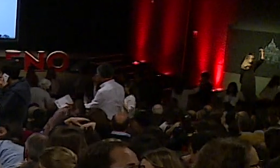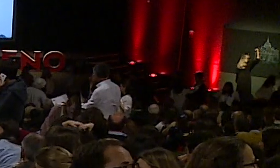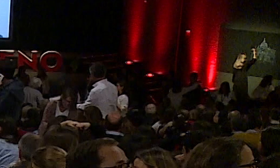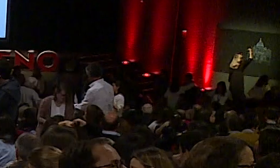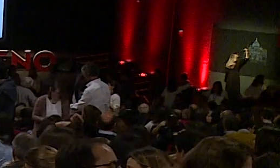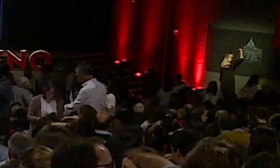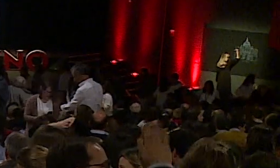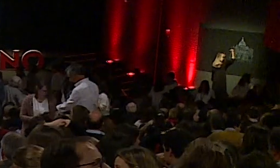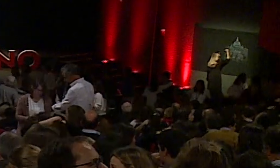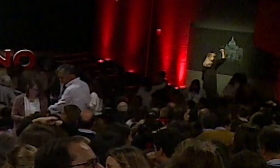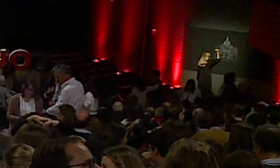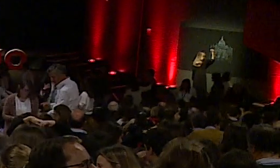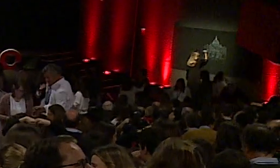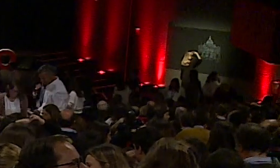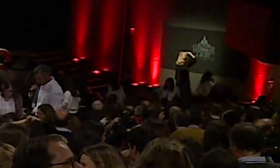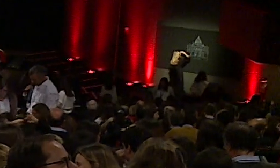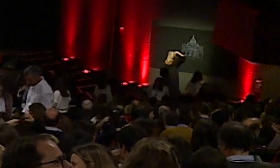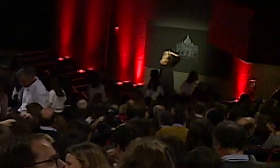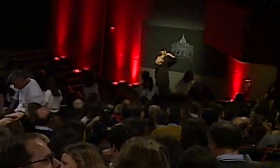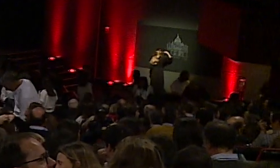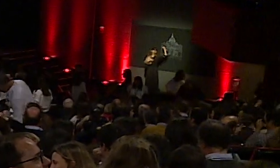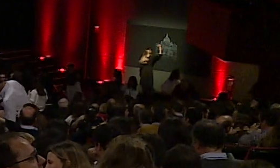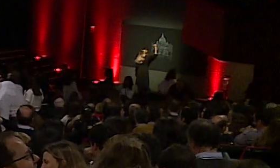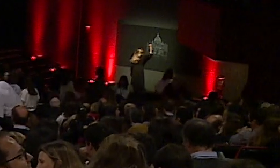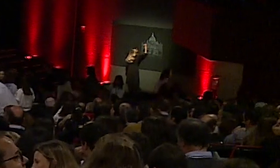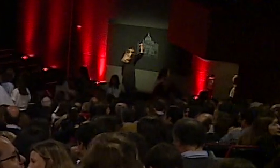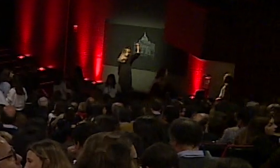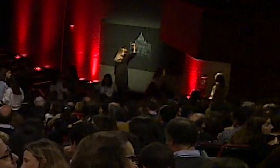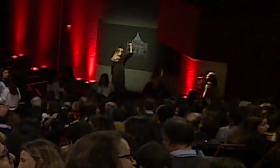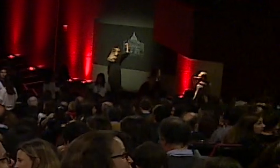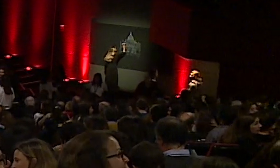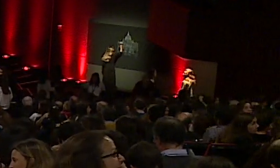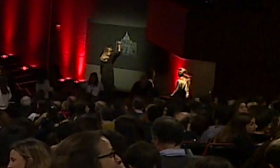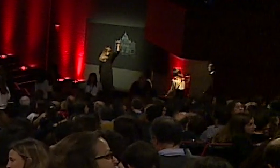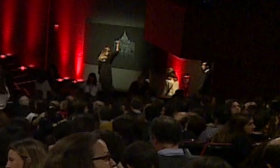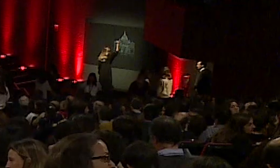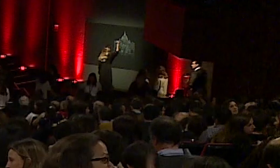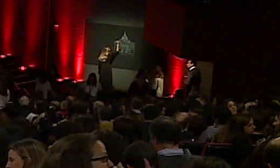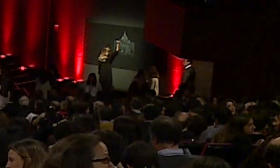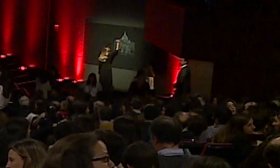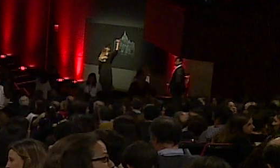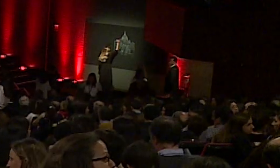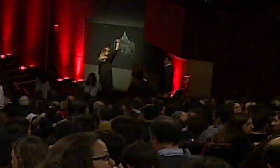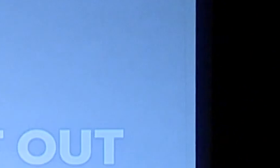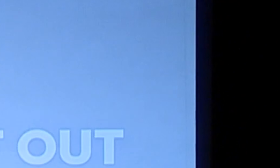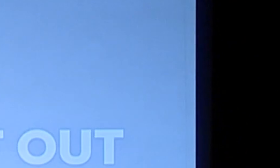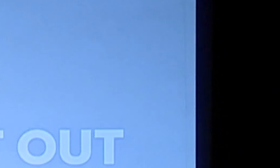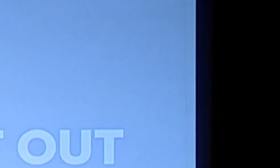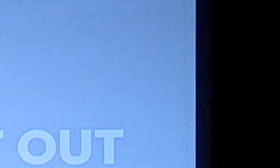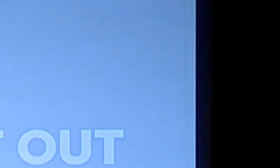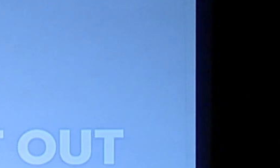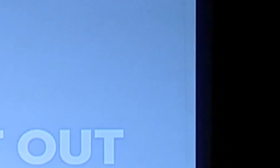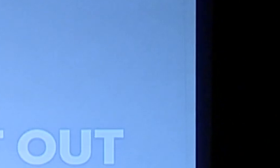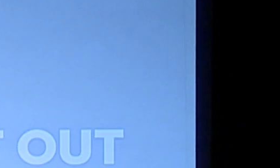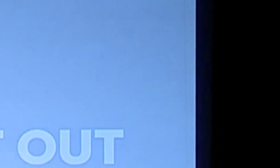O movimento católico Equipas de Jovens de Nossa Senhora dinamizou o encontro de mini-conferências